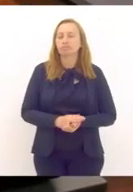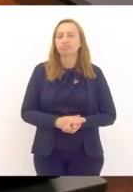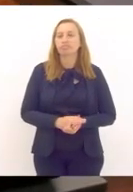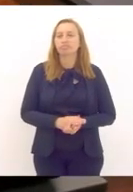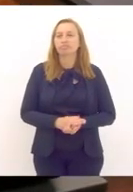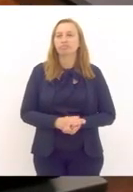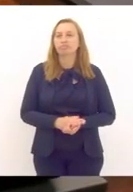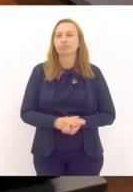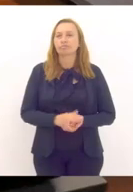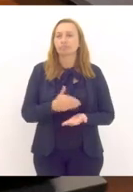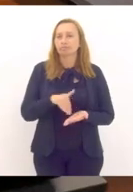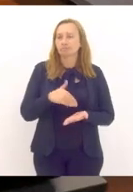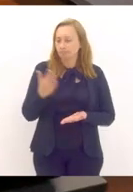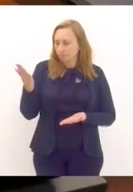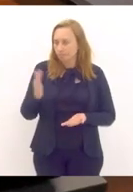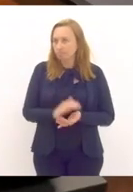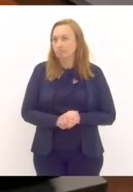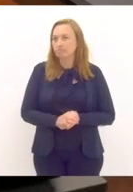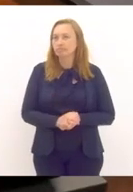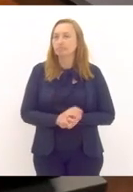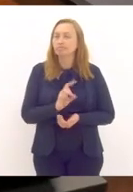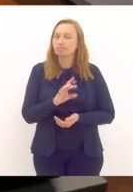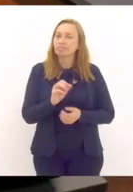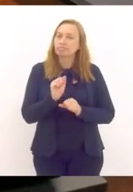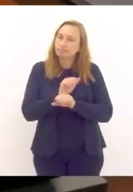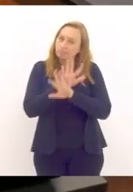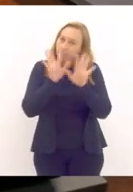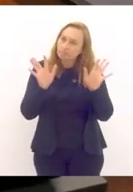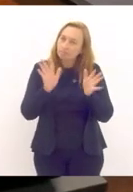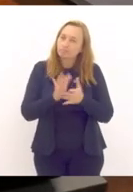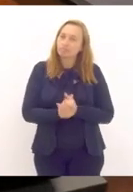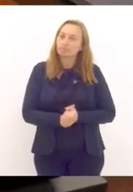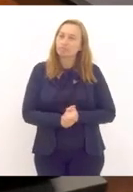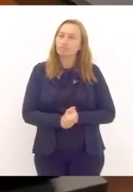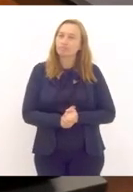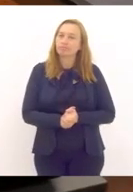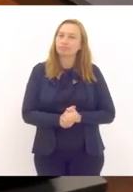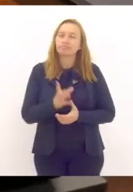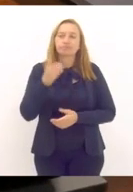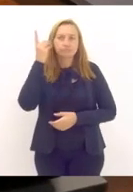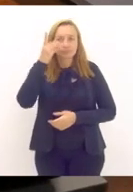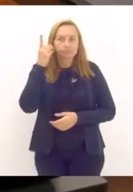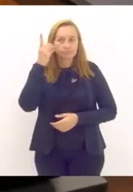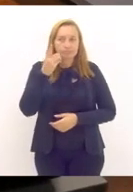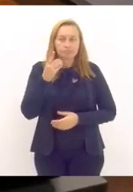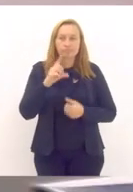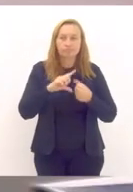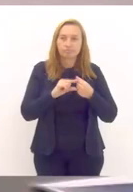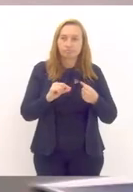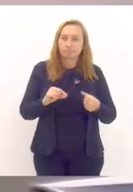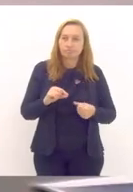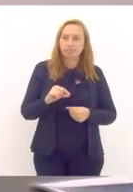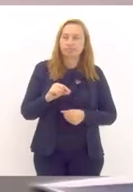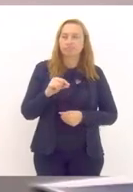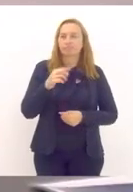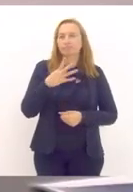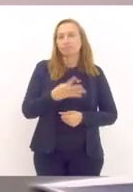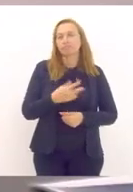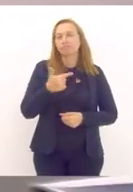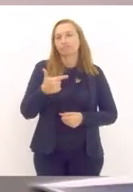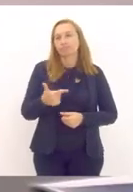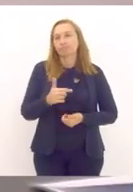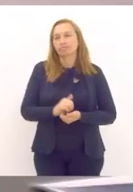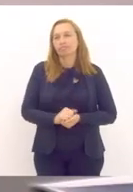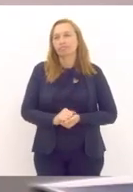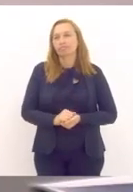Na verdade, conversão breve. Só para esclarecer, o que o deputado está falando aqui é do artigo 42 da LRF. Né?